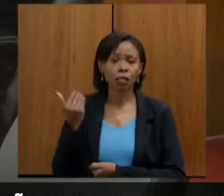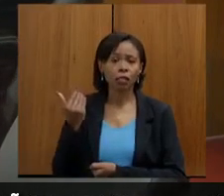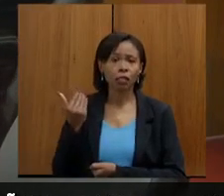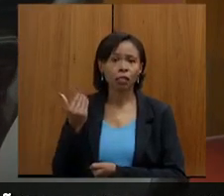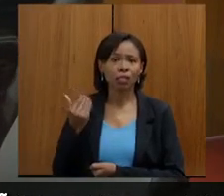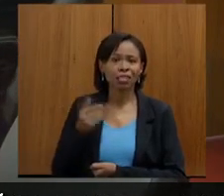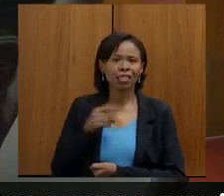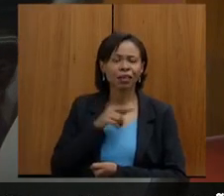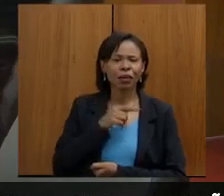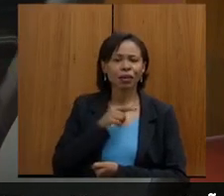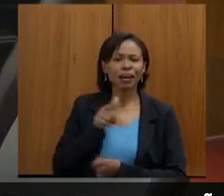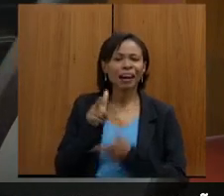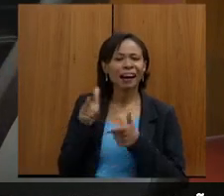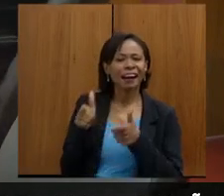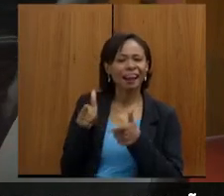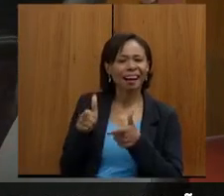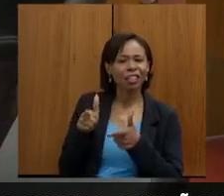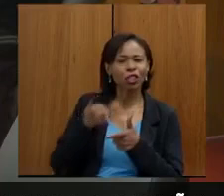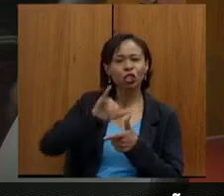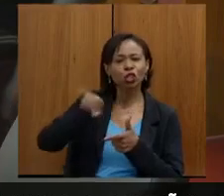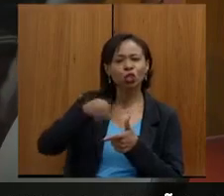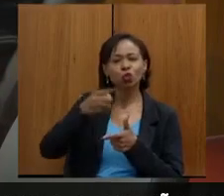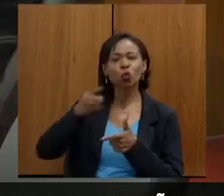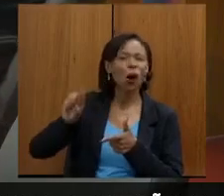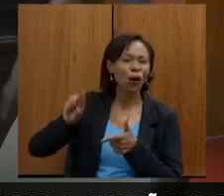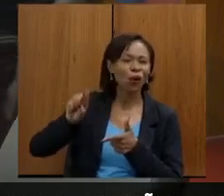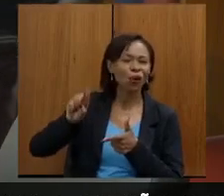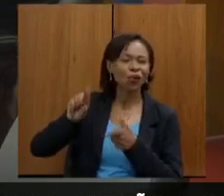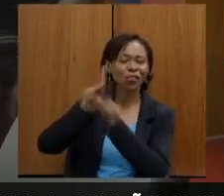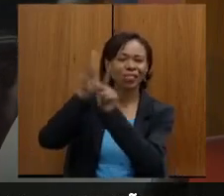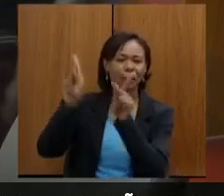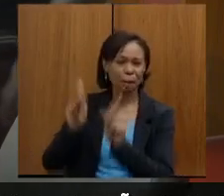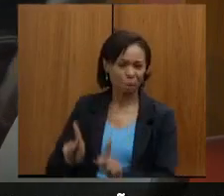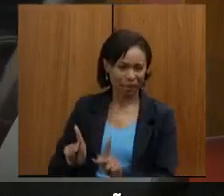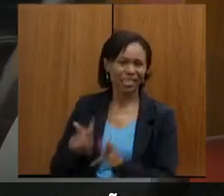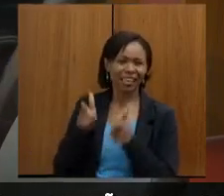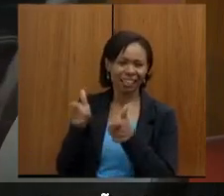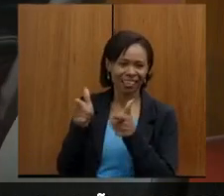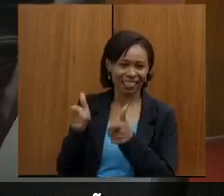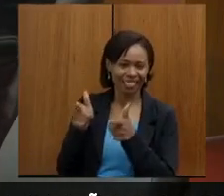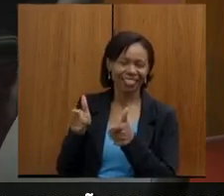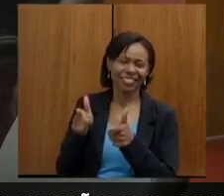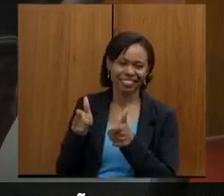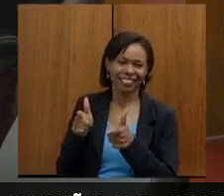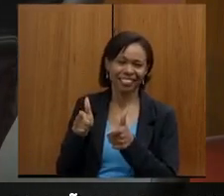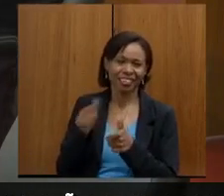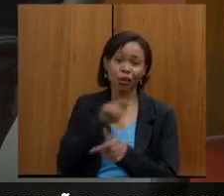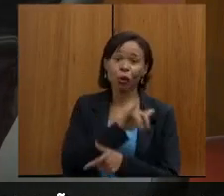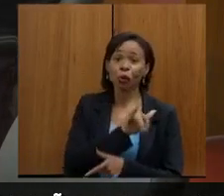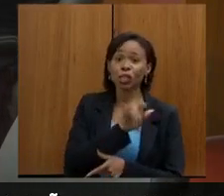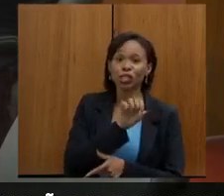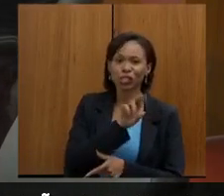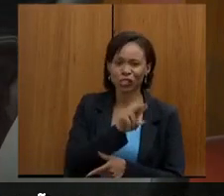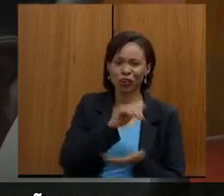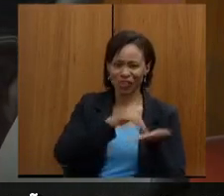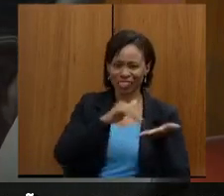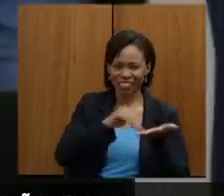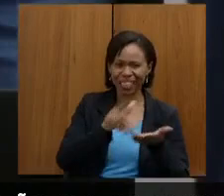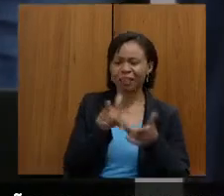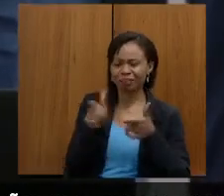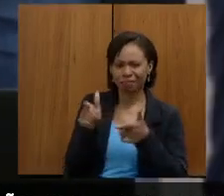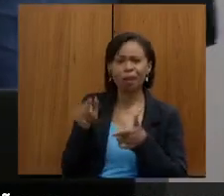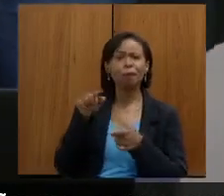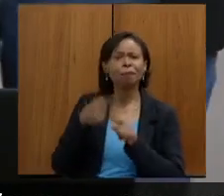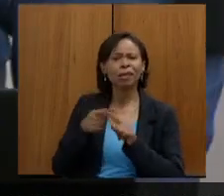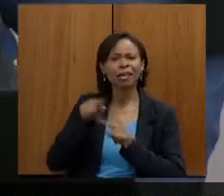Secretário é de João da Paz João da Paz O Igor é o prendedor de João da Paz porque ele é um excelente